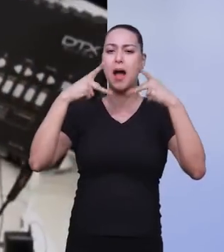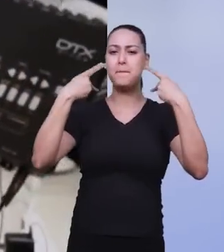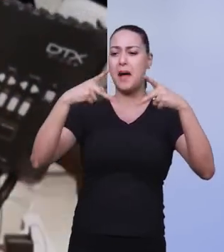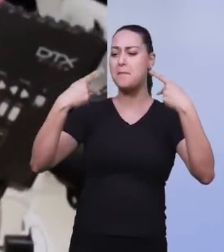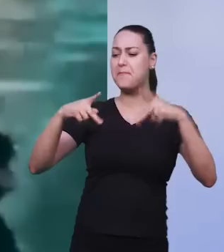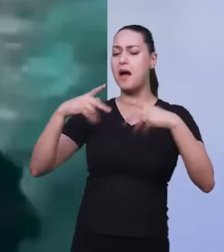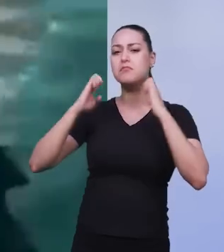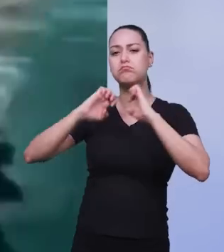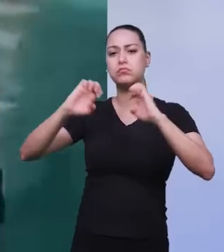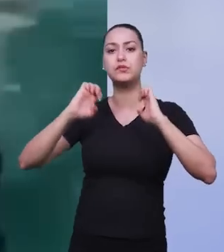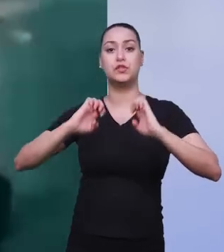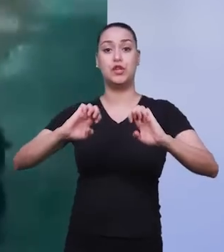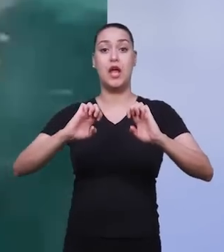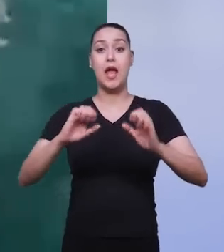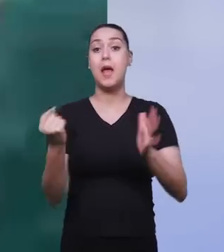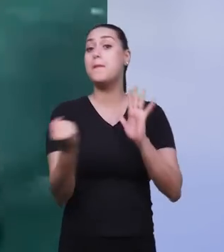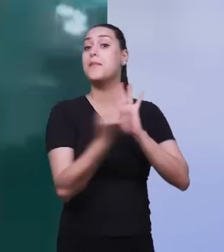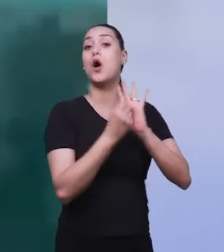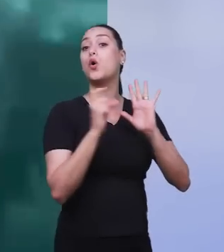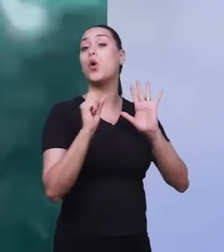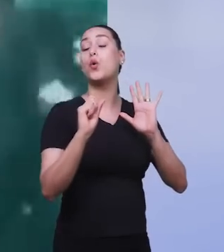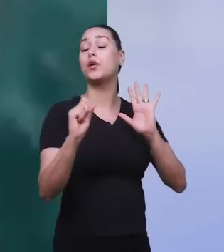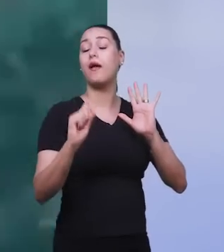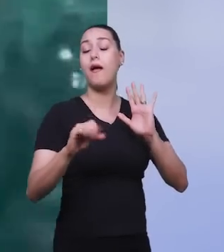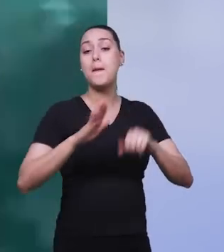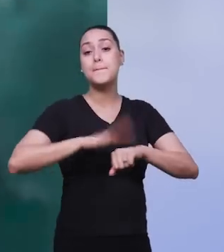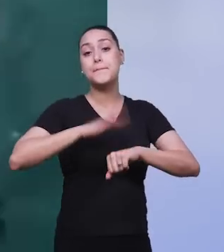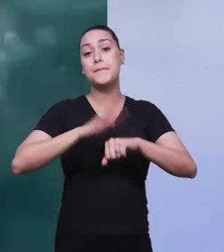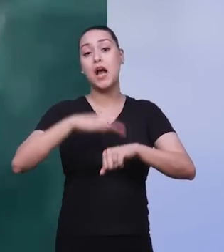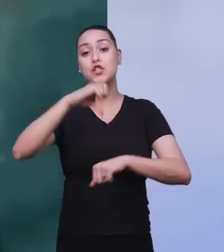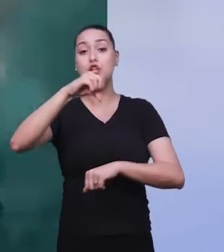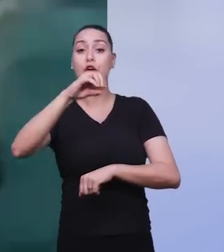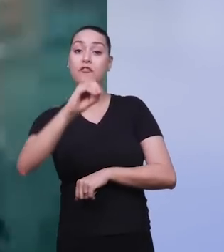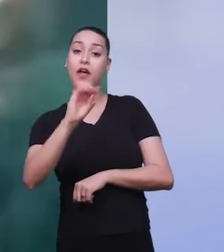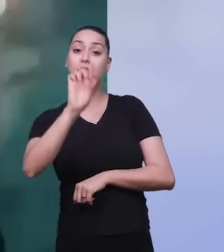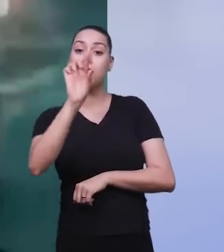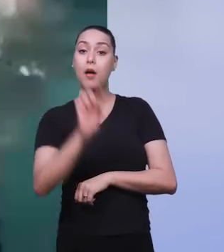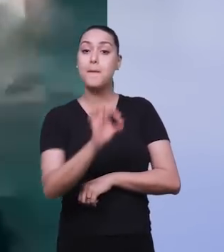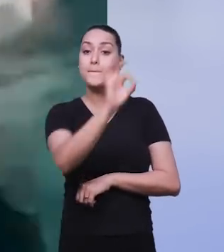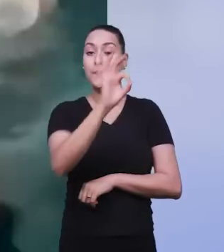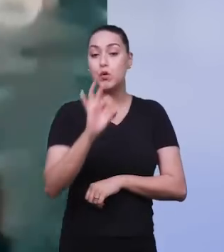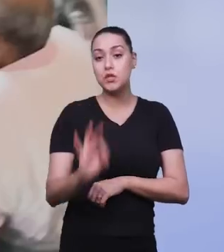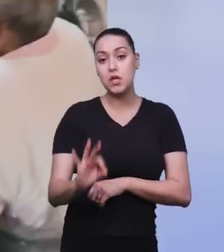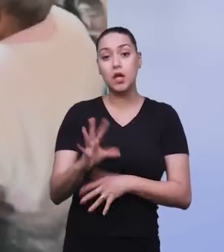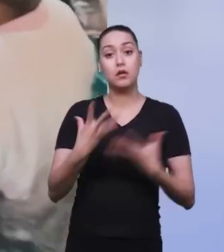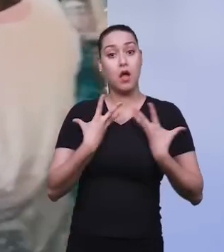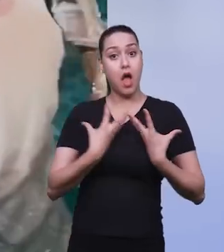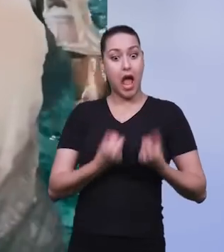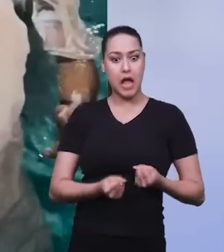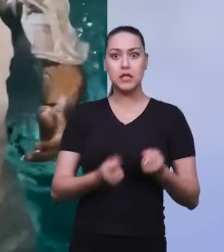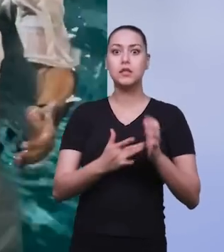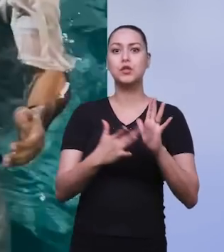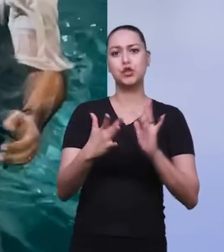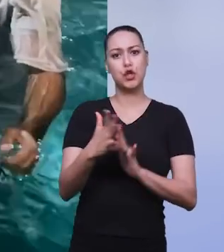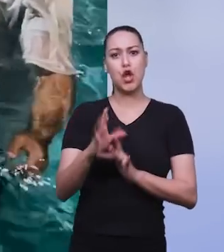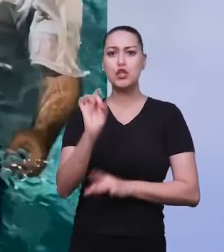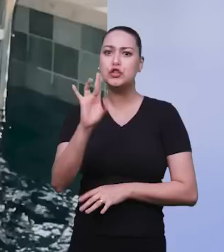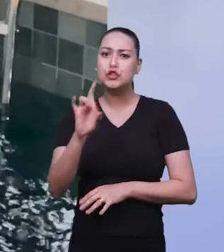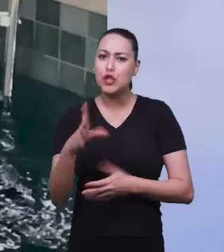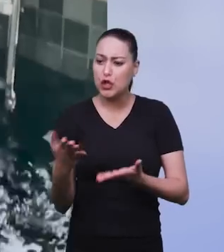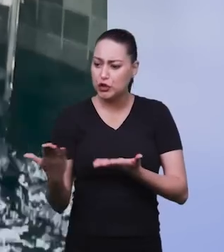este batismo é que mais de 90% dos que batizaram foram conversões. Não foi